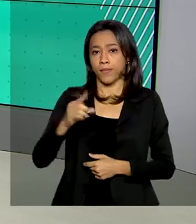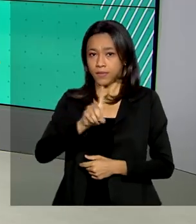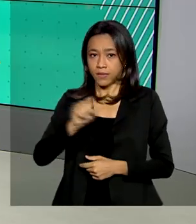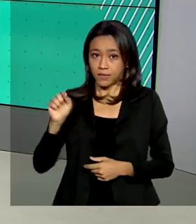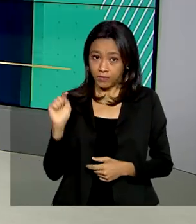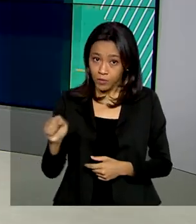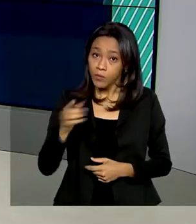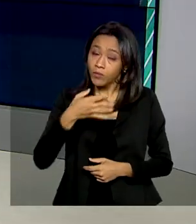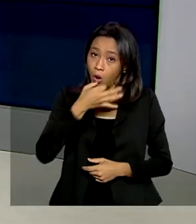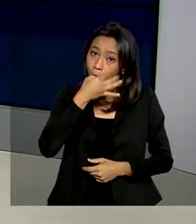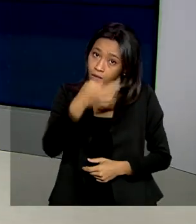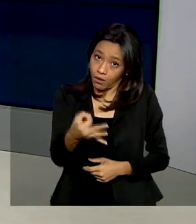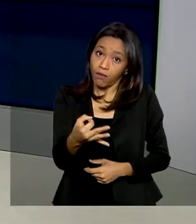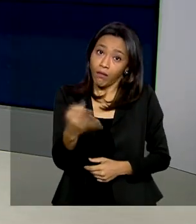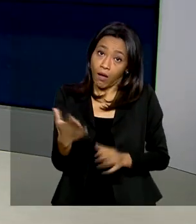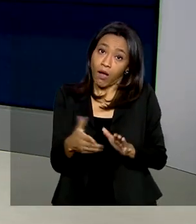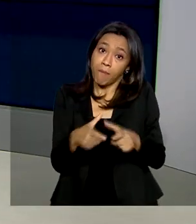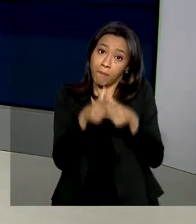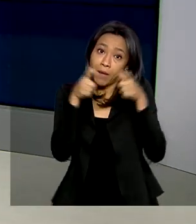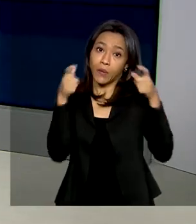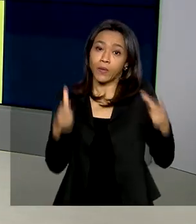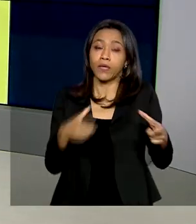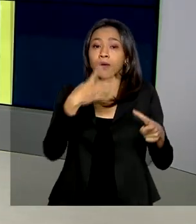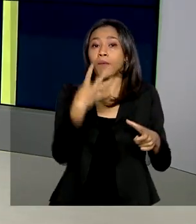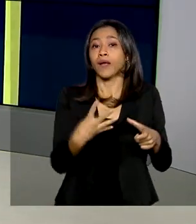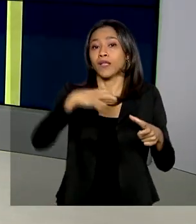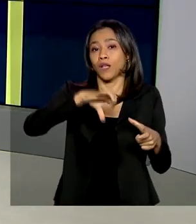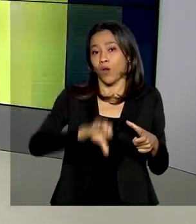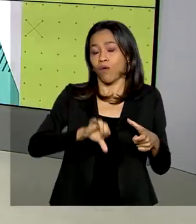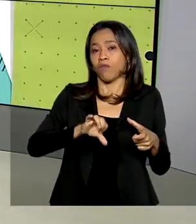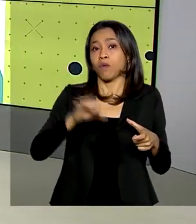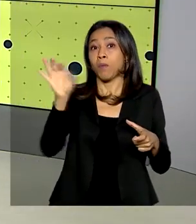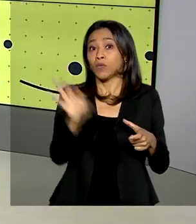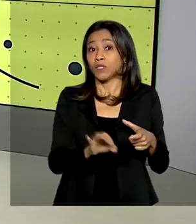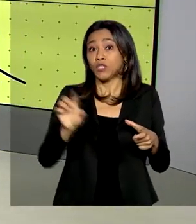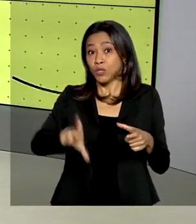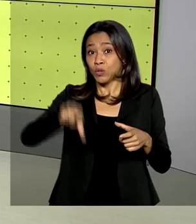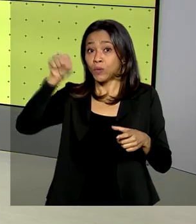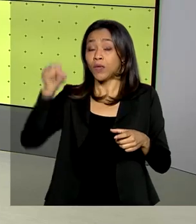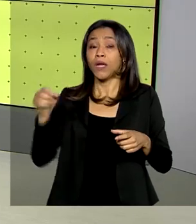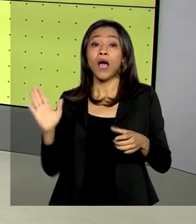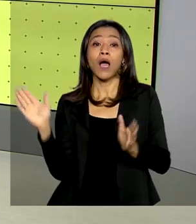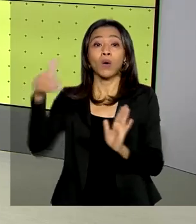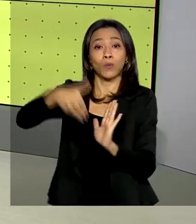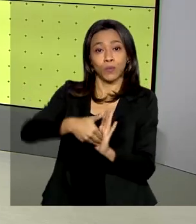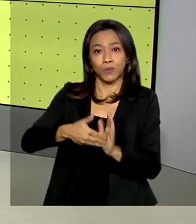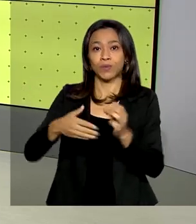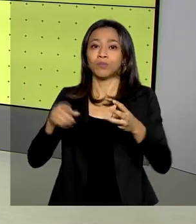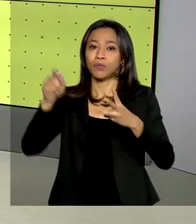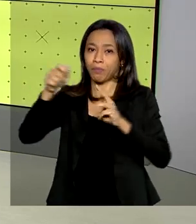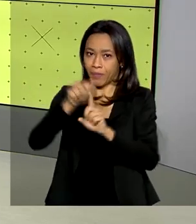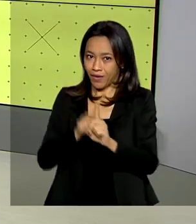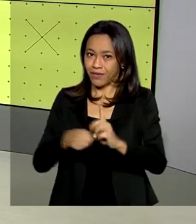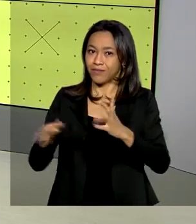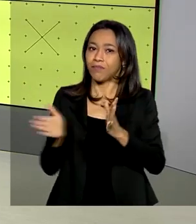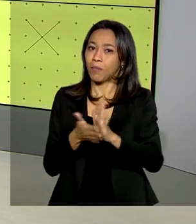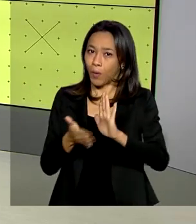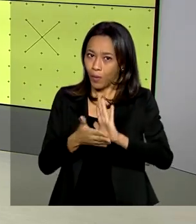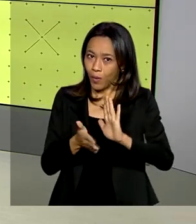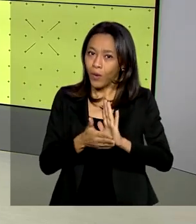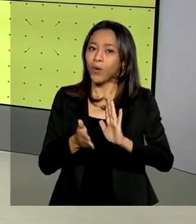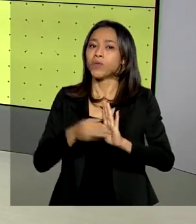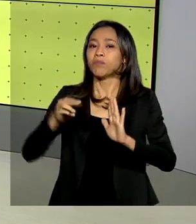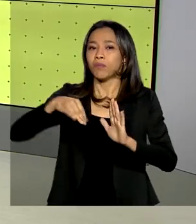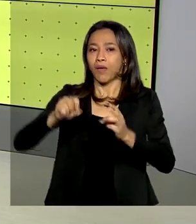estudantes opinaram a maioria 49 por cento preferiu a última data proposta pelo mec em maio do ano que vem